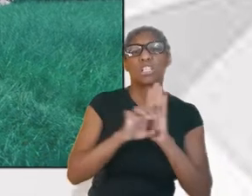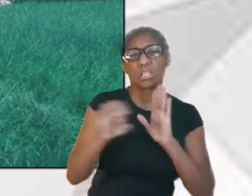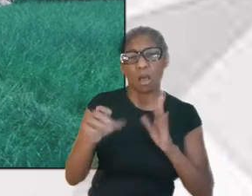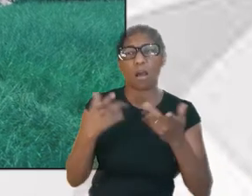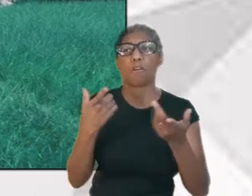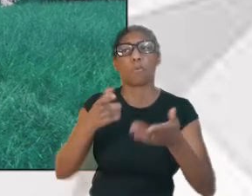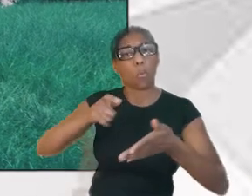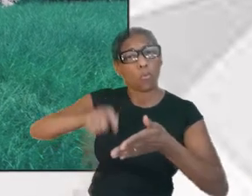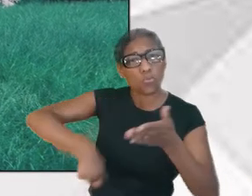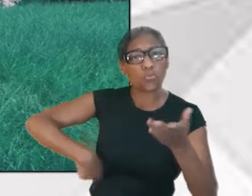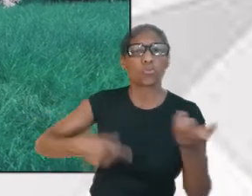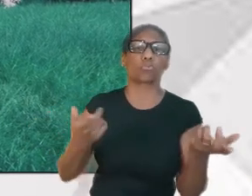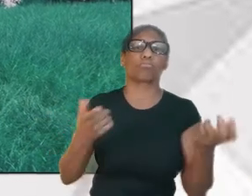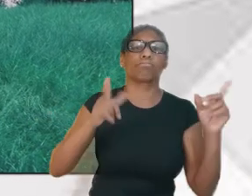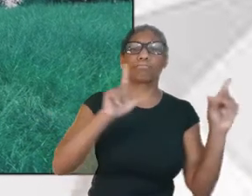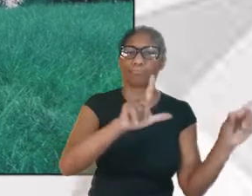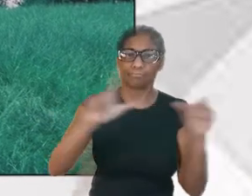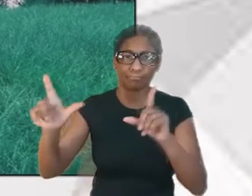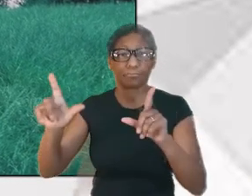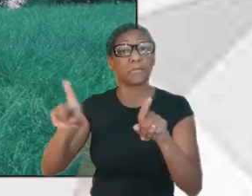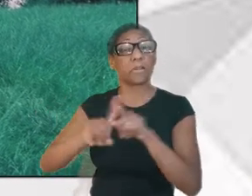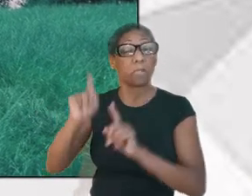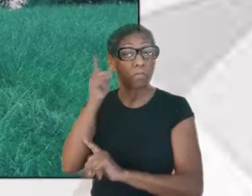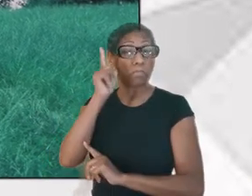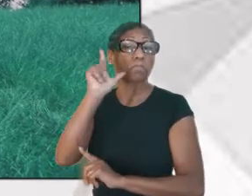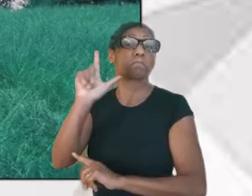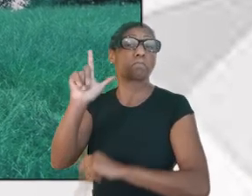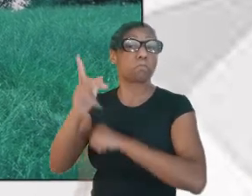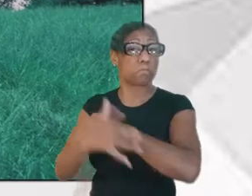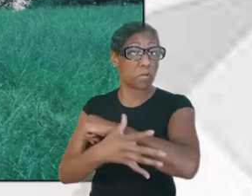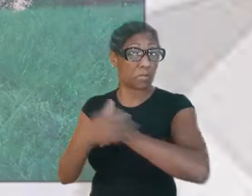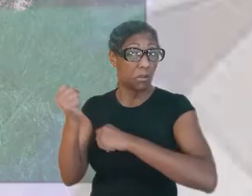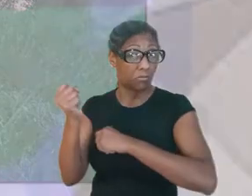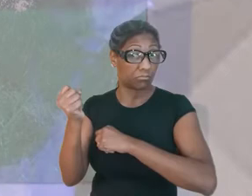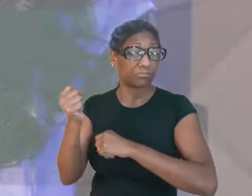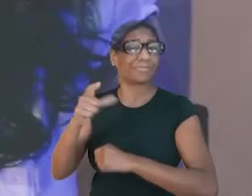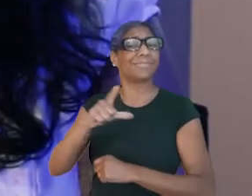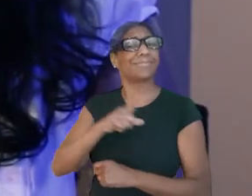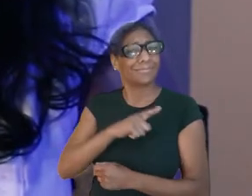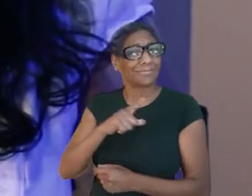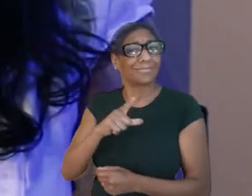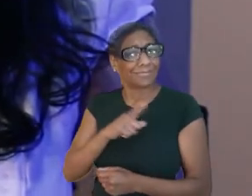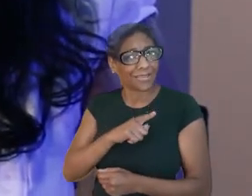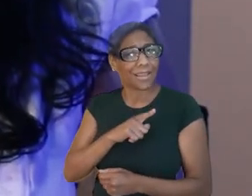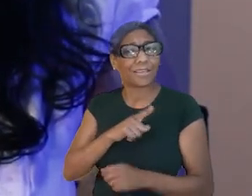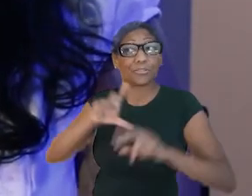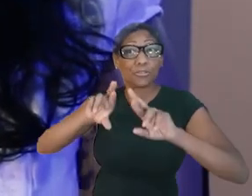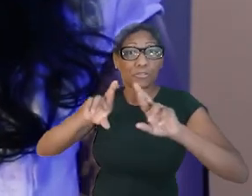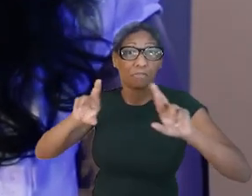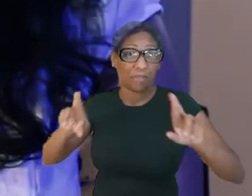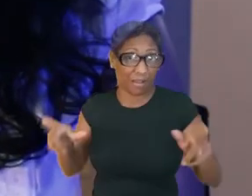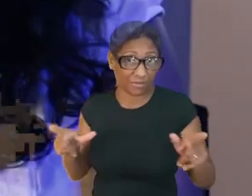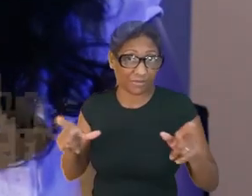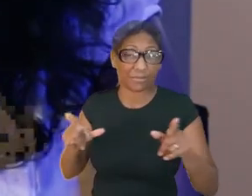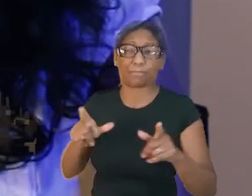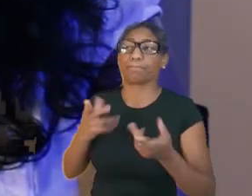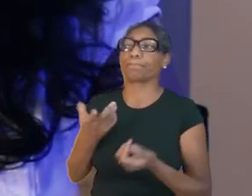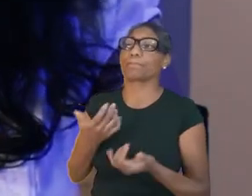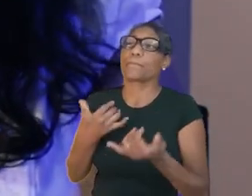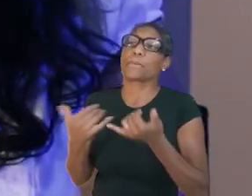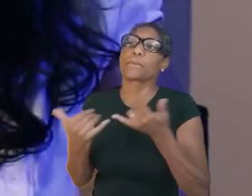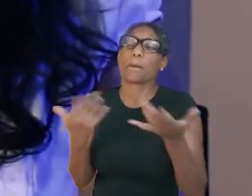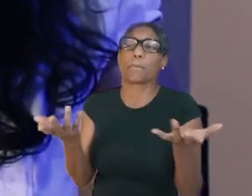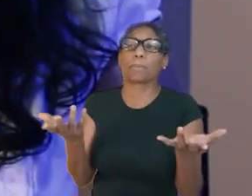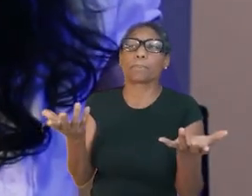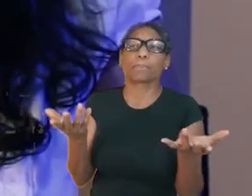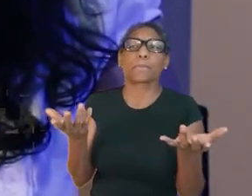concursos, galerias e premiações. Existem algumas singularidades dessas produções, como o tom